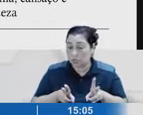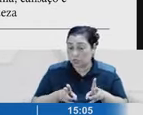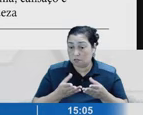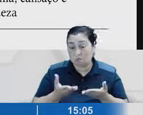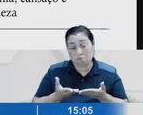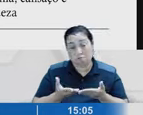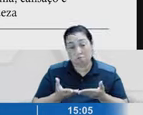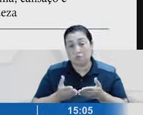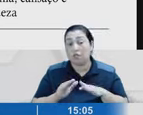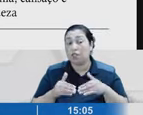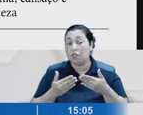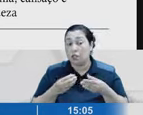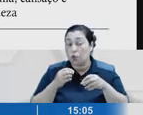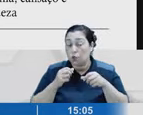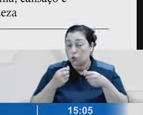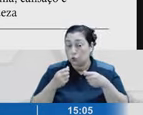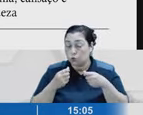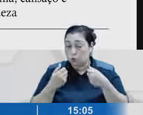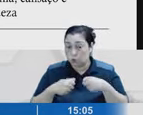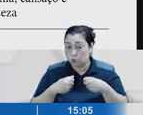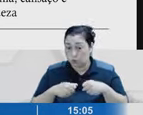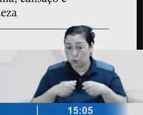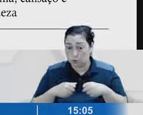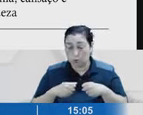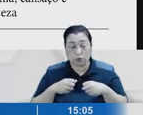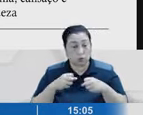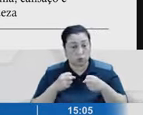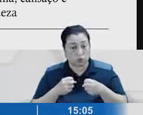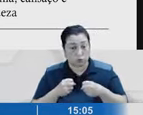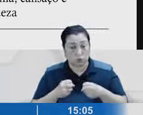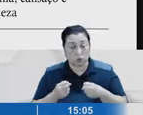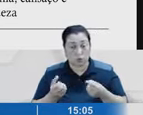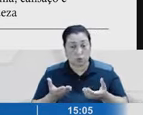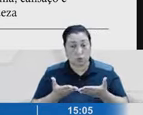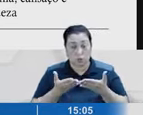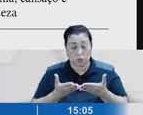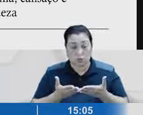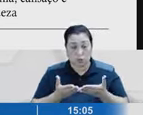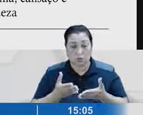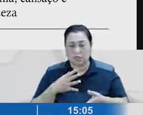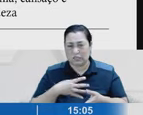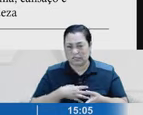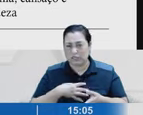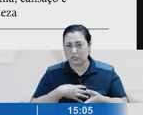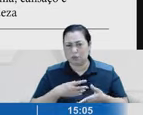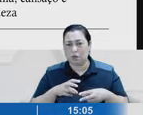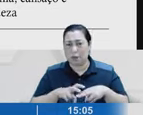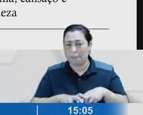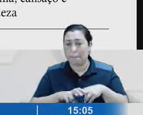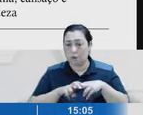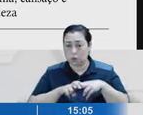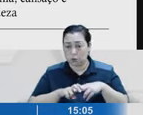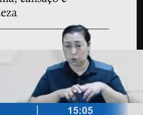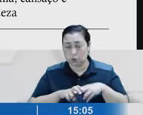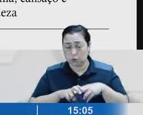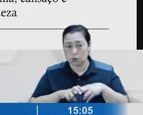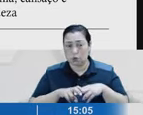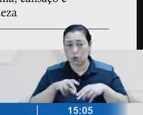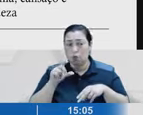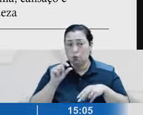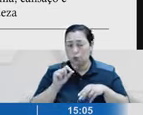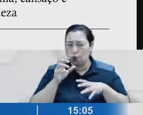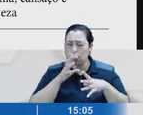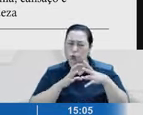né? Então, muitos fatores podem também trazer esse sintoma, e por isso que às vezes há um pouco